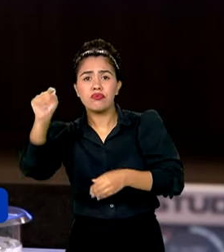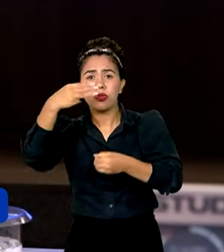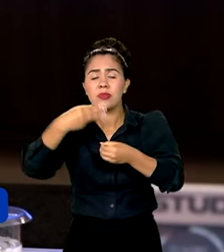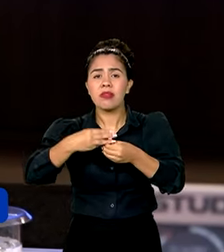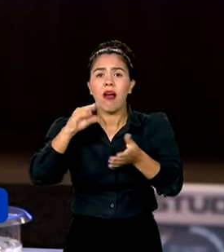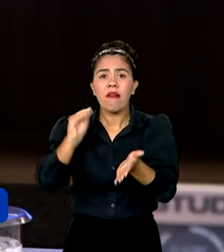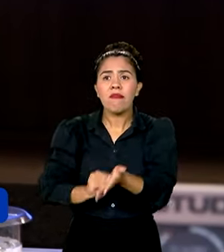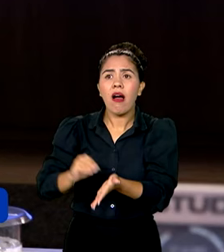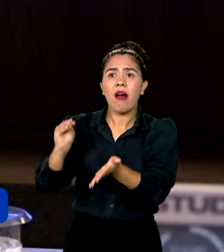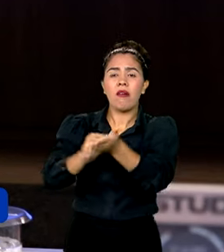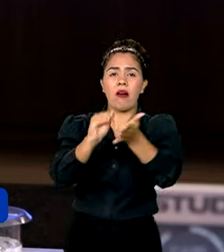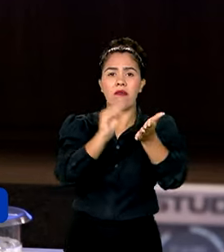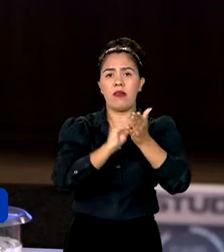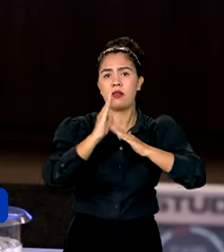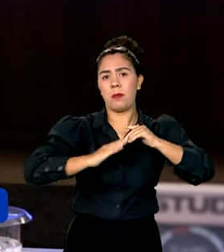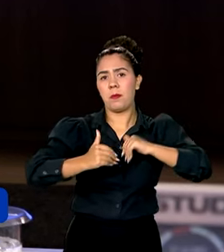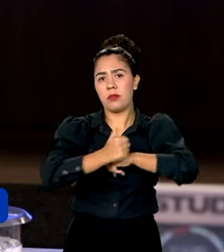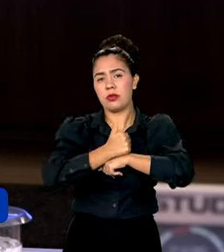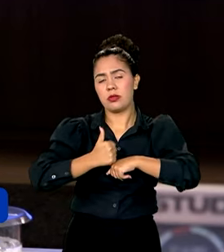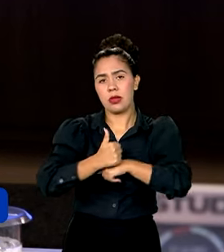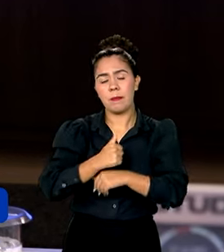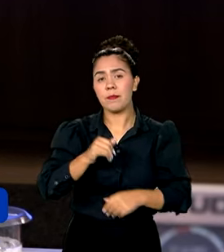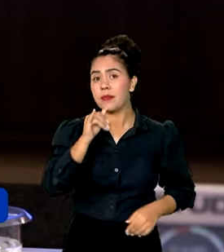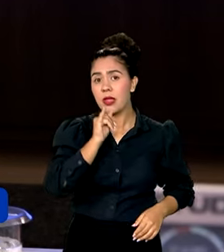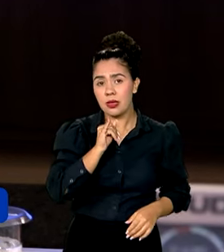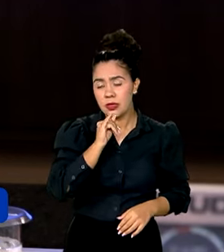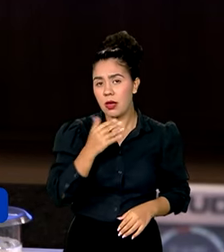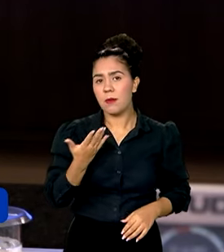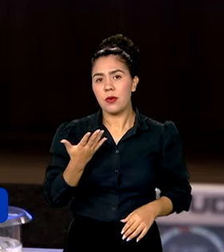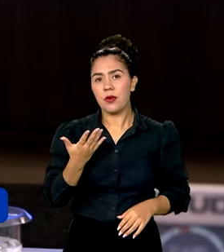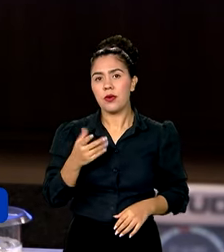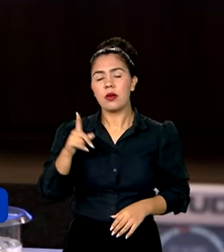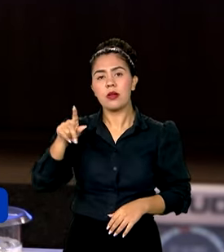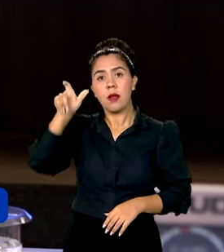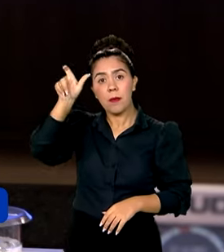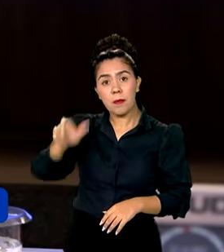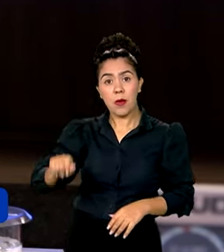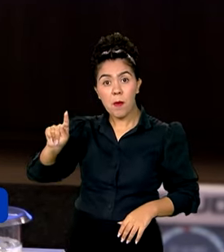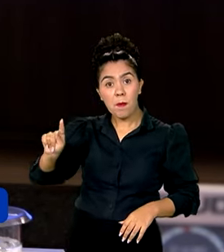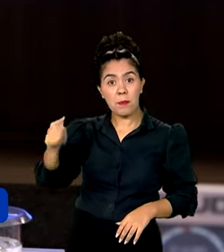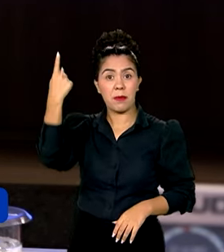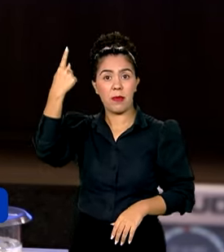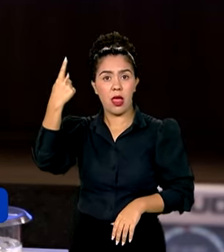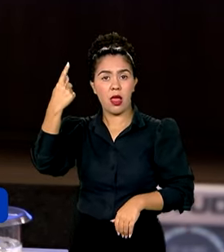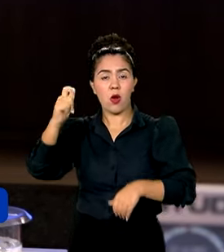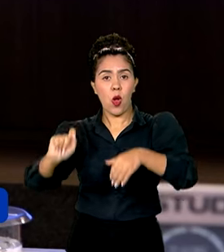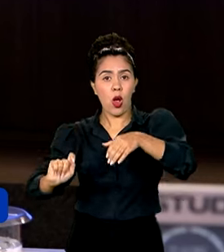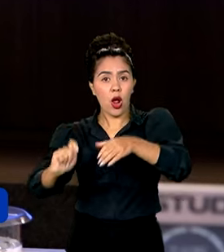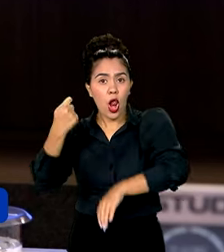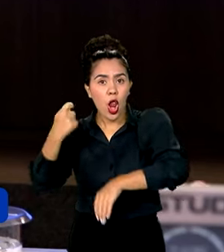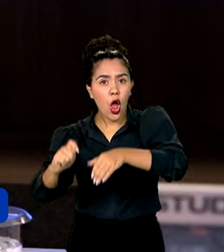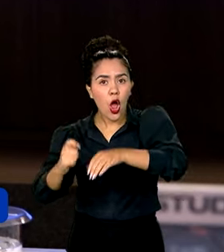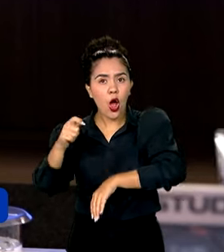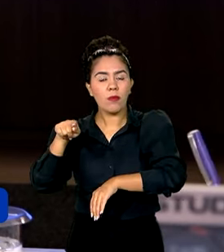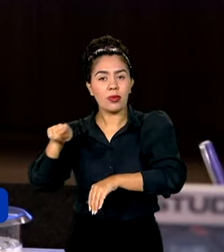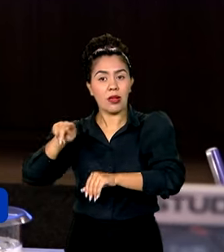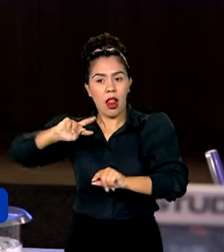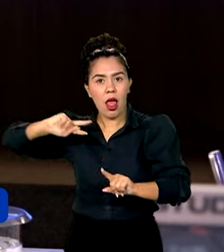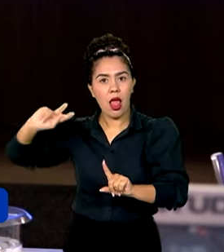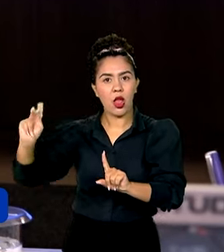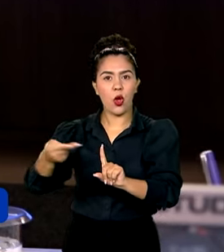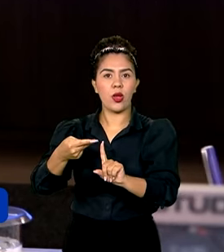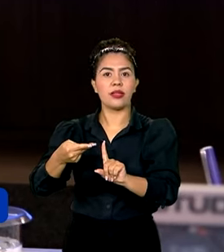brasileiros demos inclusive um exemplo do primeiro Quilombo né reconhecido no Brasil e com a sua